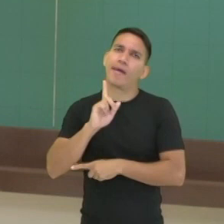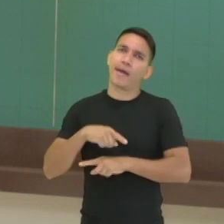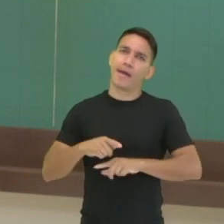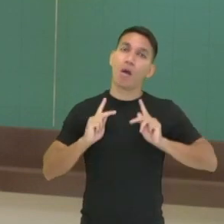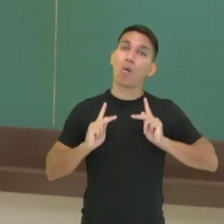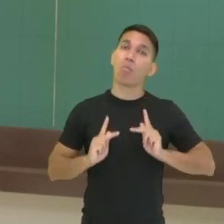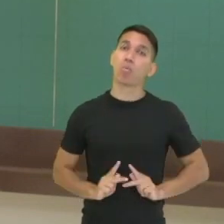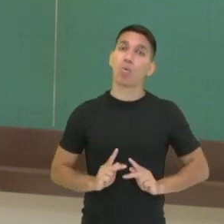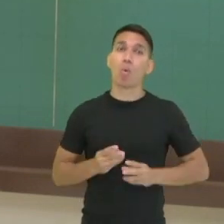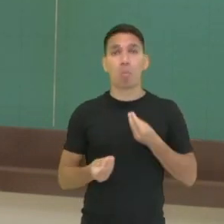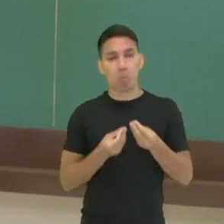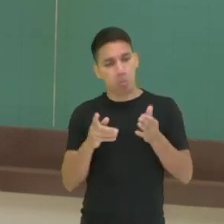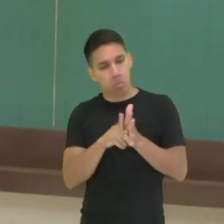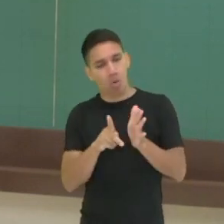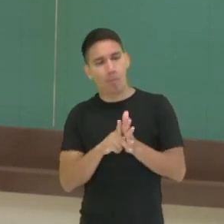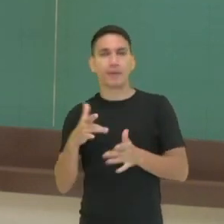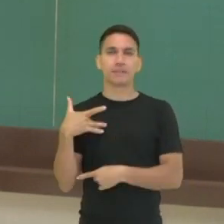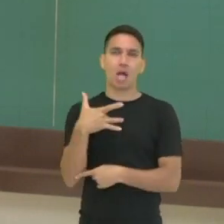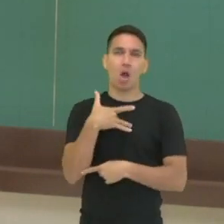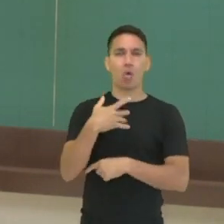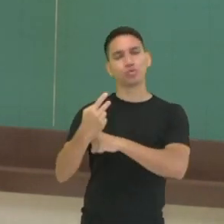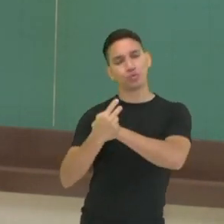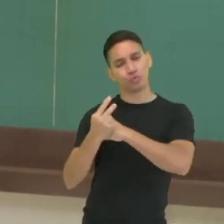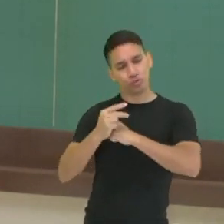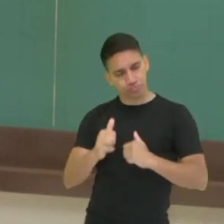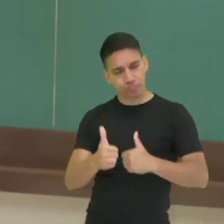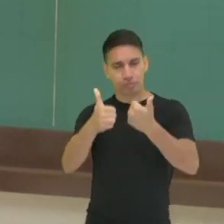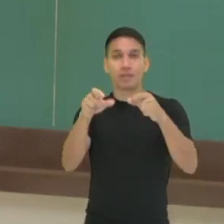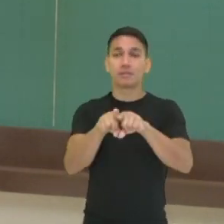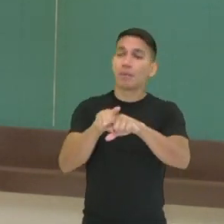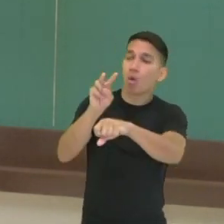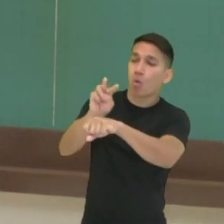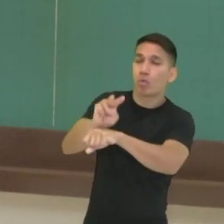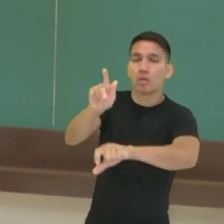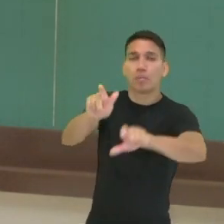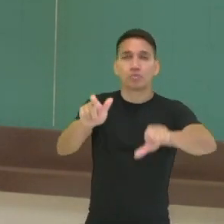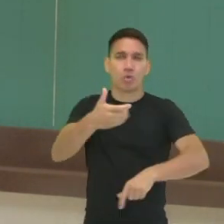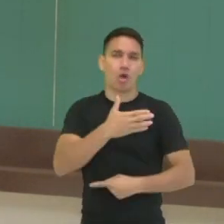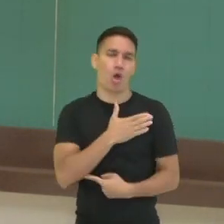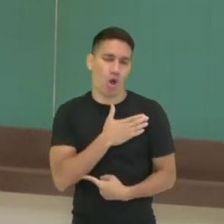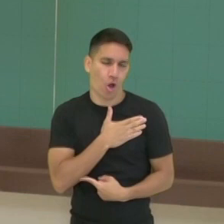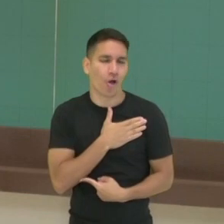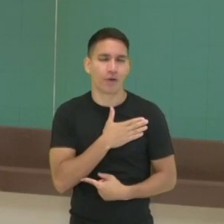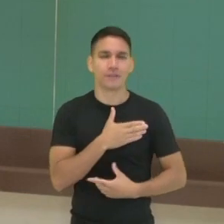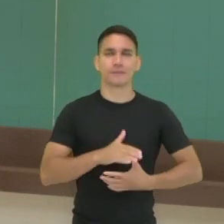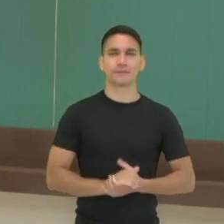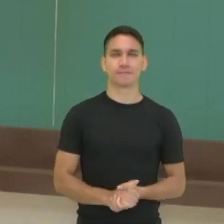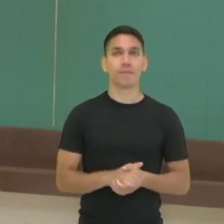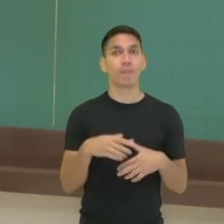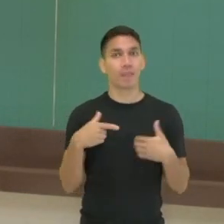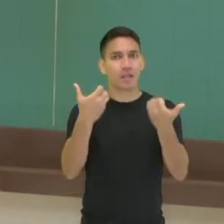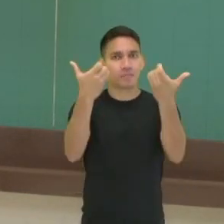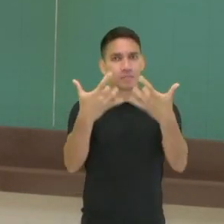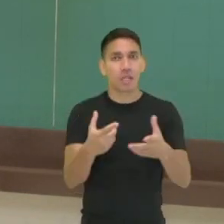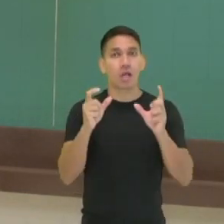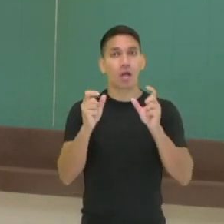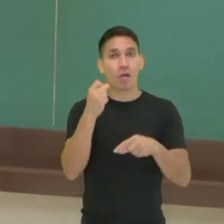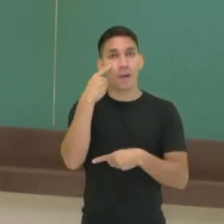atitudes para cuidar da nossa saúde e daquelas pessoas que a gente gosta. E nós vamos para